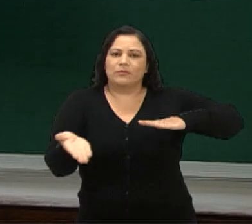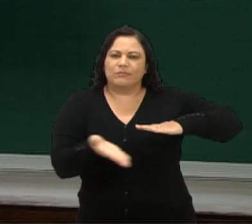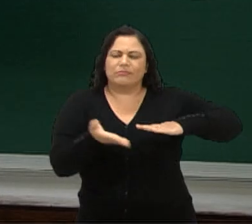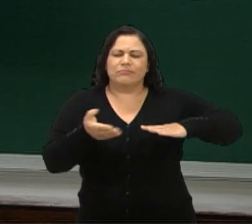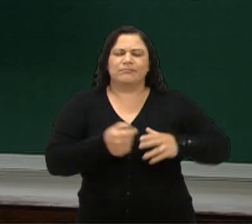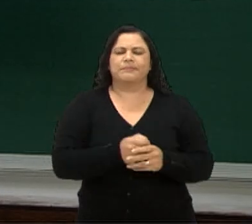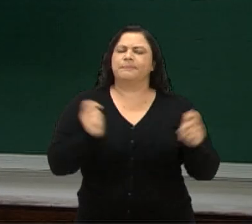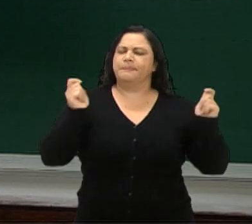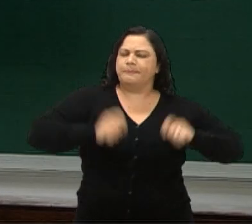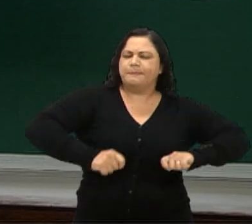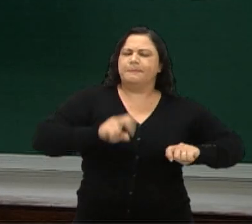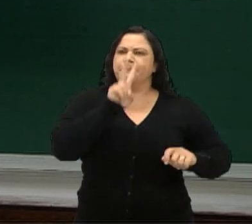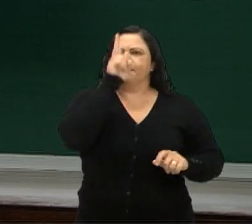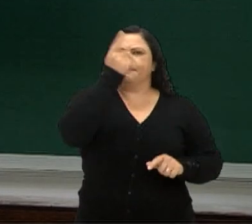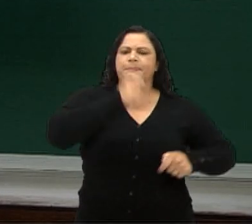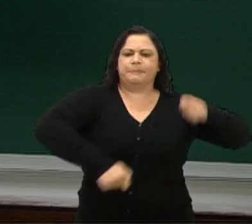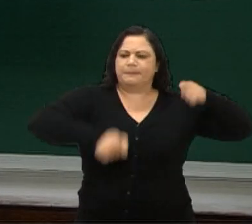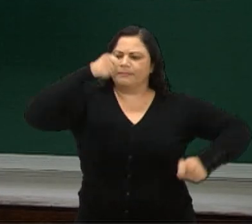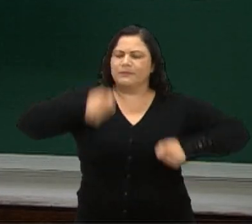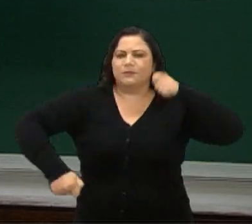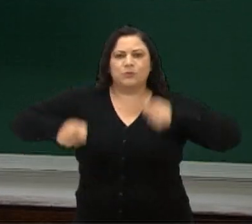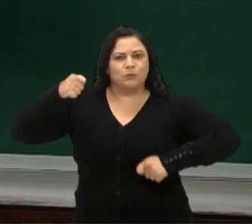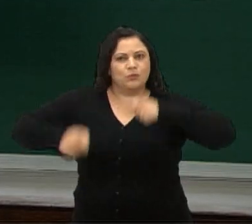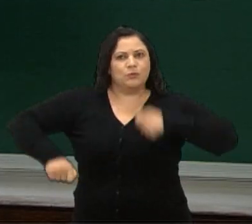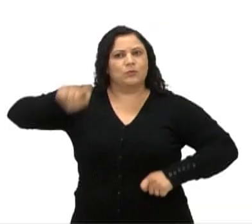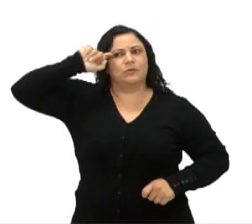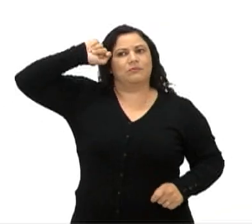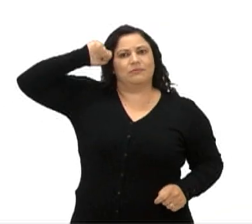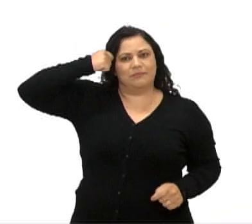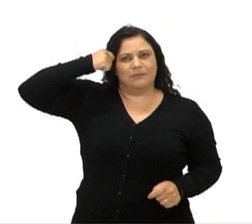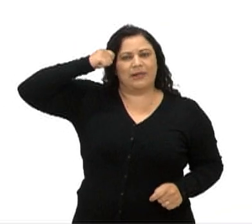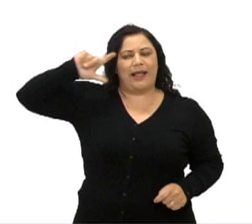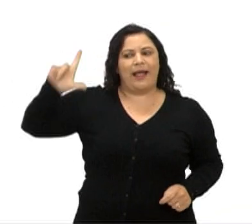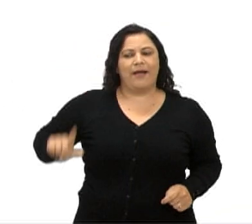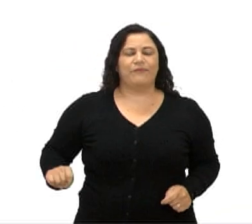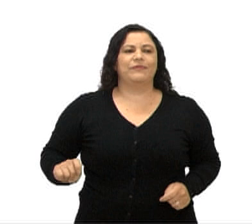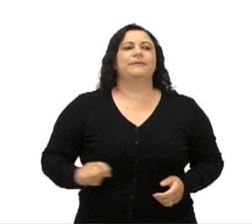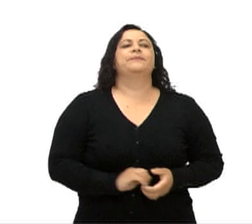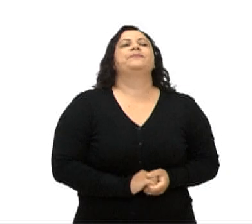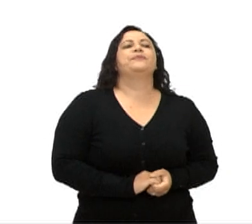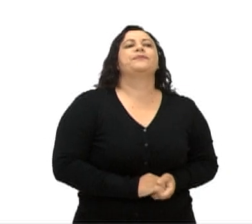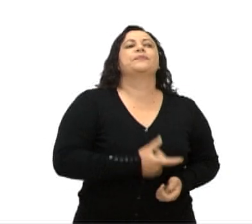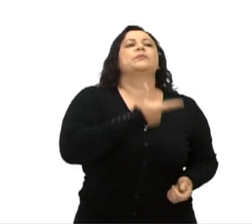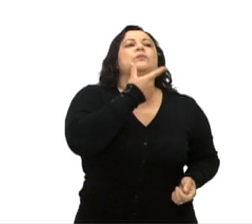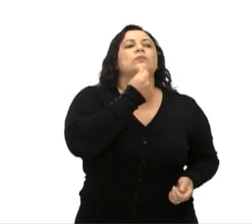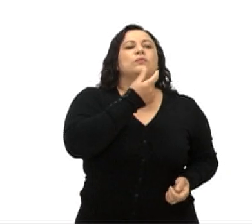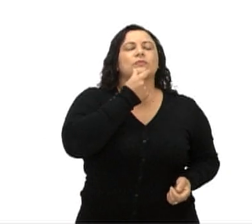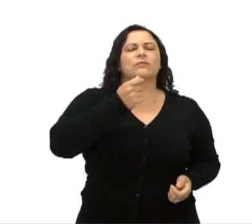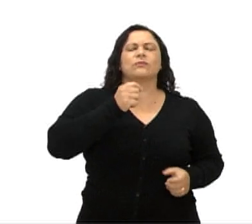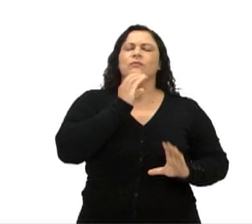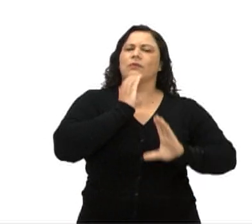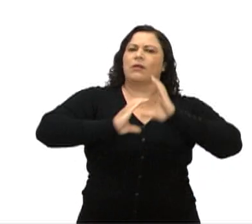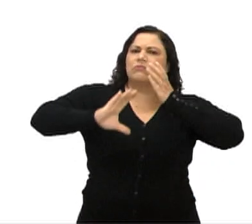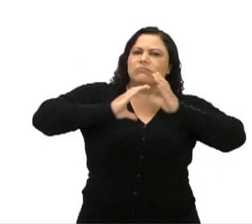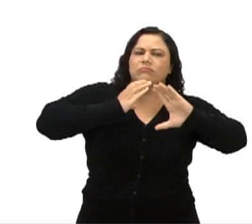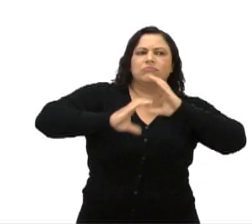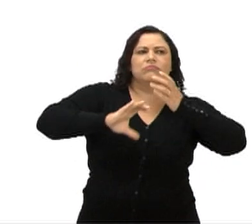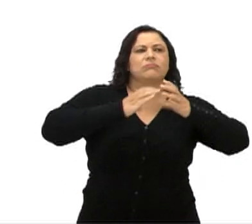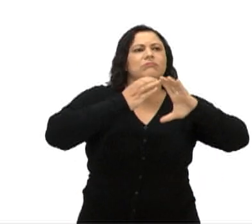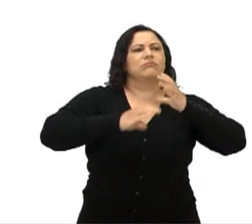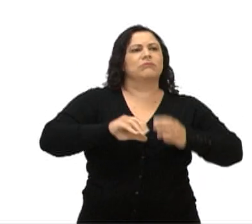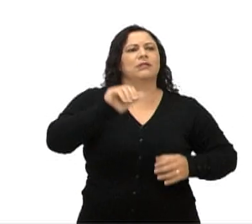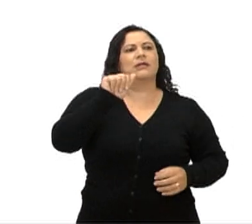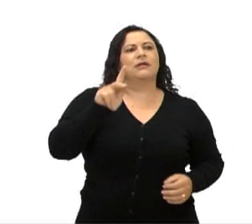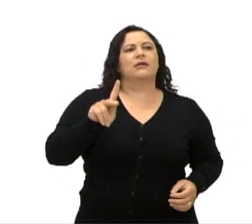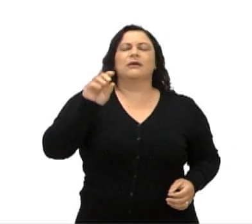Vamos para a atividade 1, vamos tentar entender alguns elementos deste texto aqui, meus amigos. O cantor africano Akon está construindo uma cidade muito